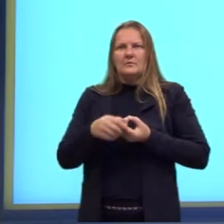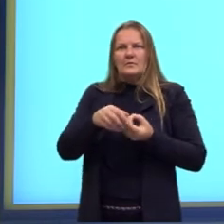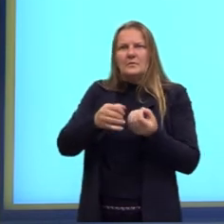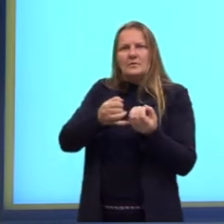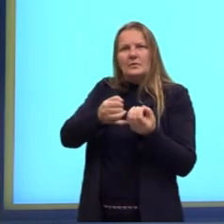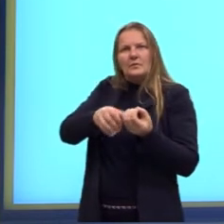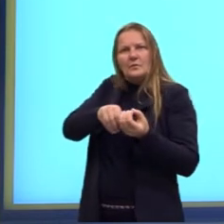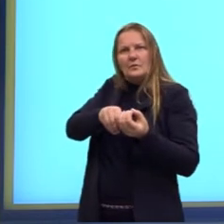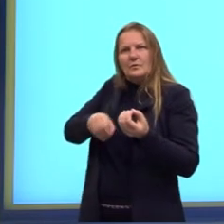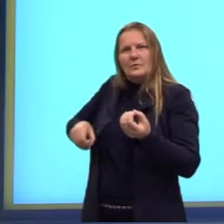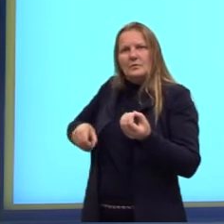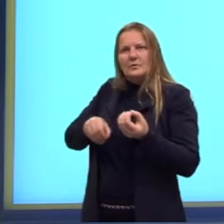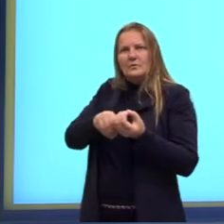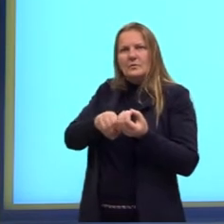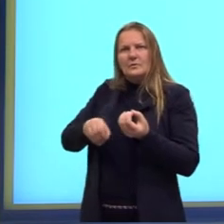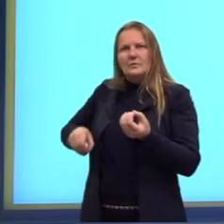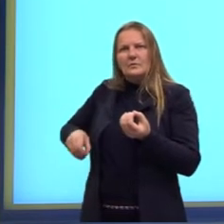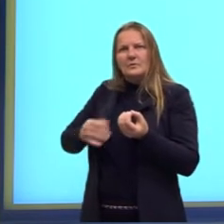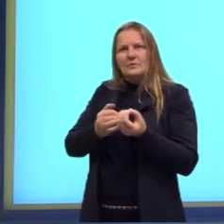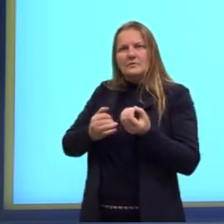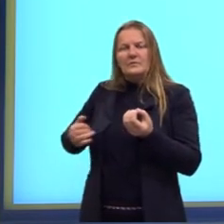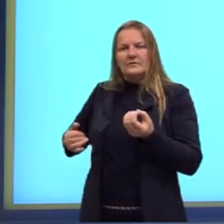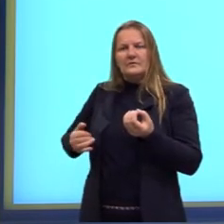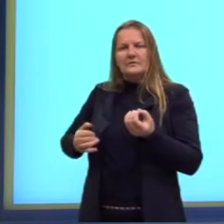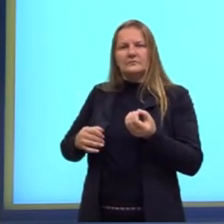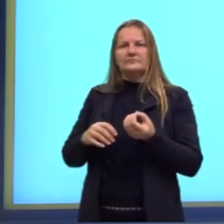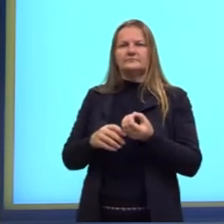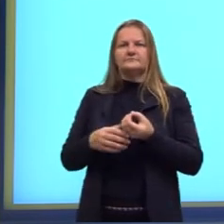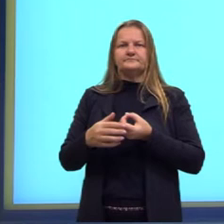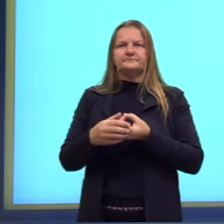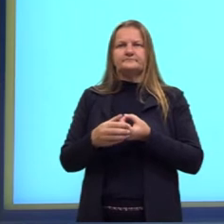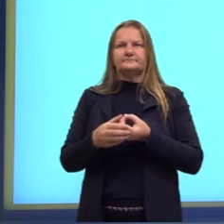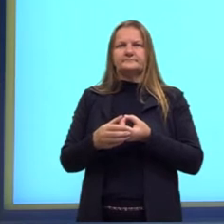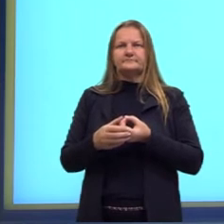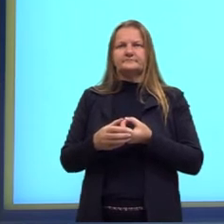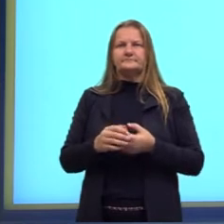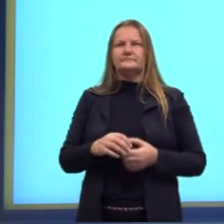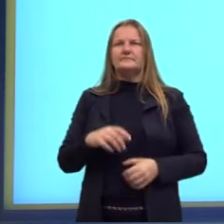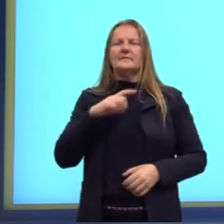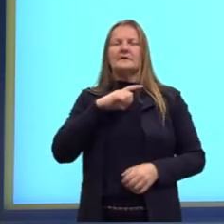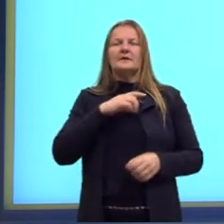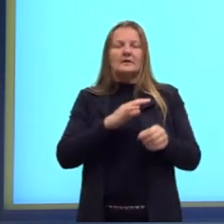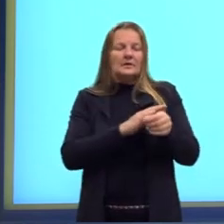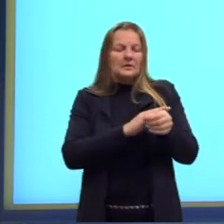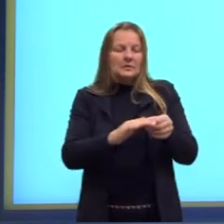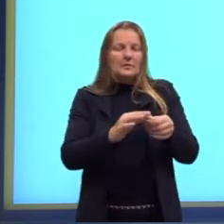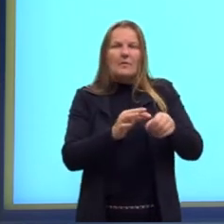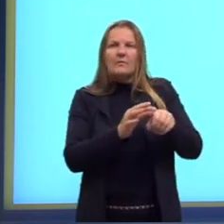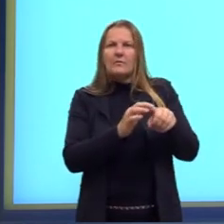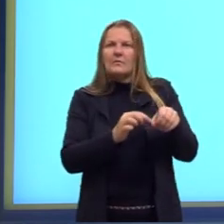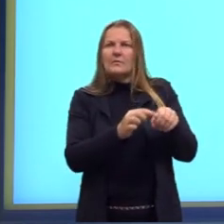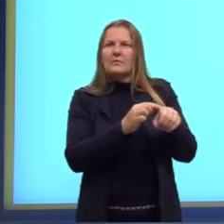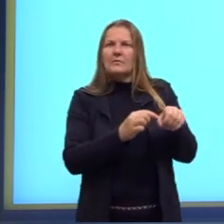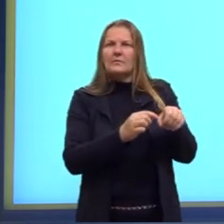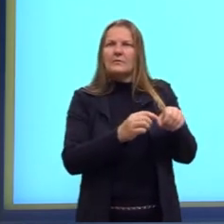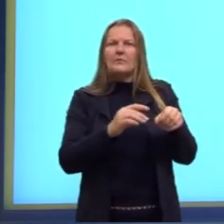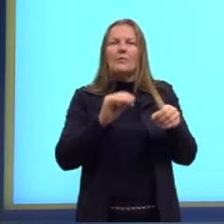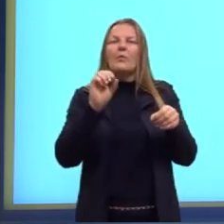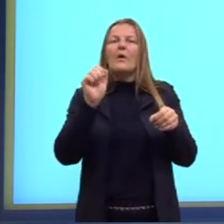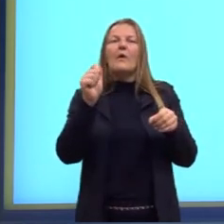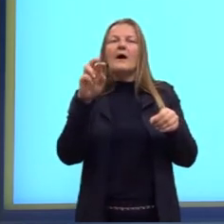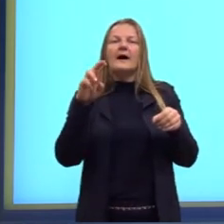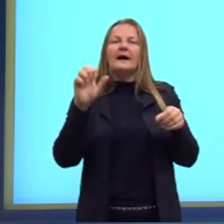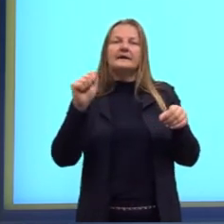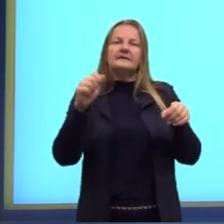específico Claro pode ser que ele tem alguma irregularidade né nesse círculo eu consigo calcular a área